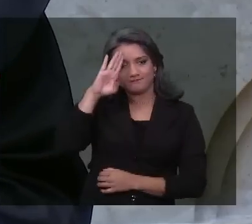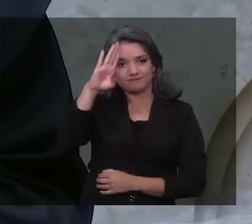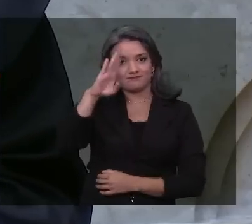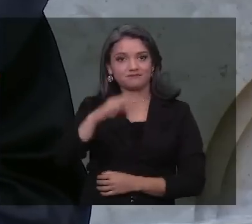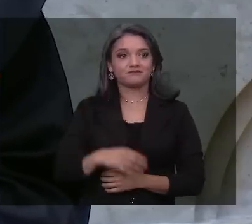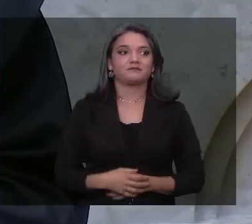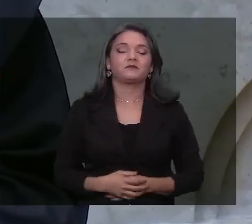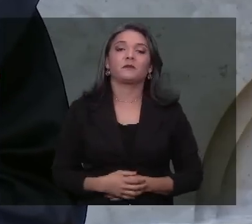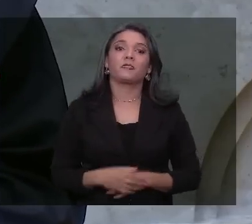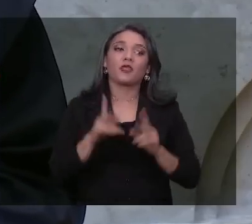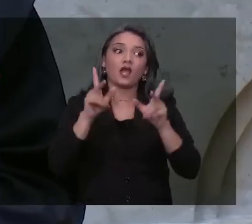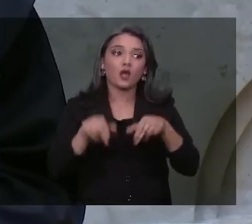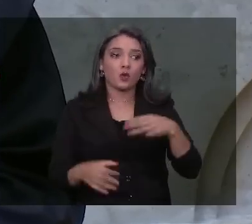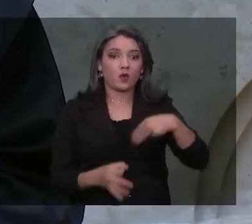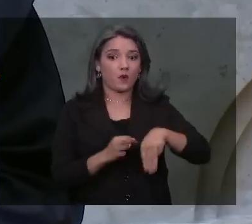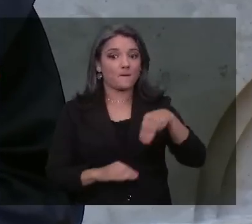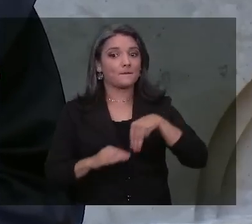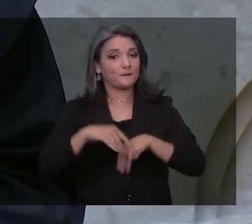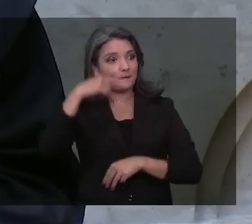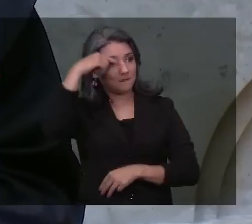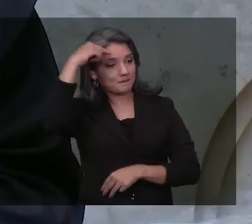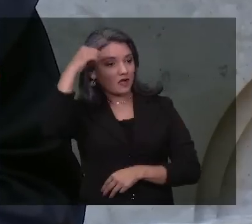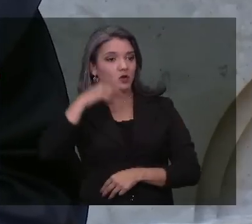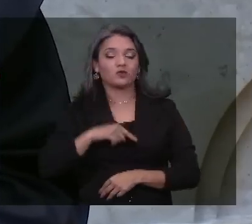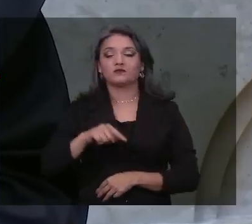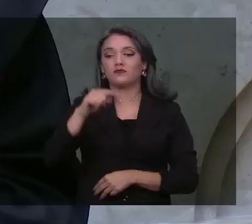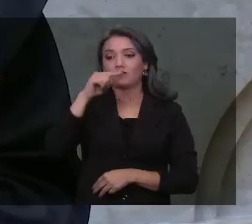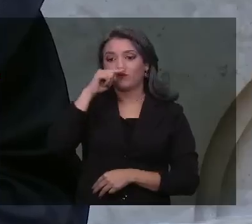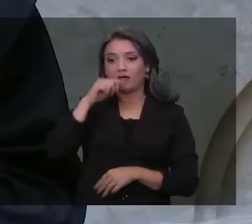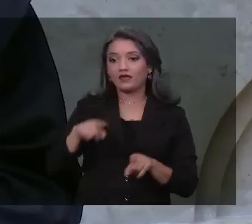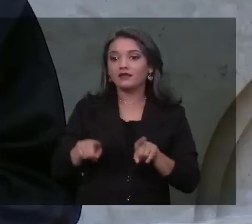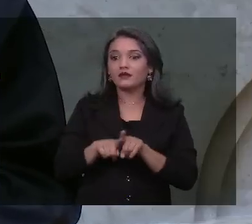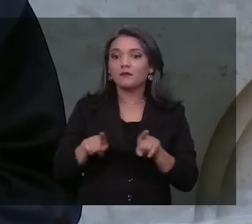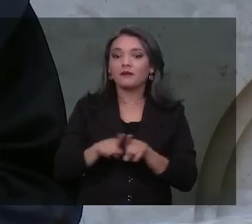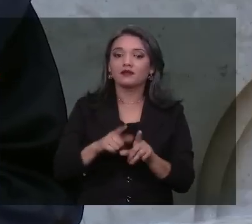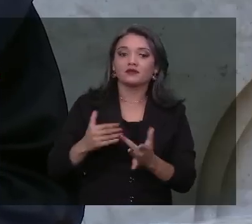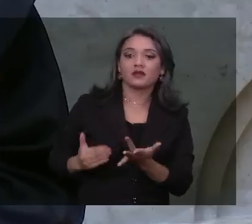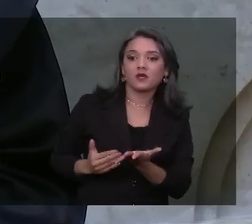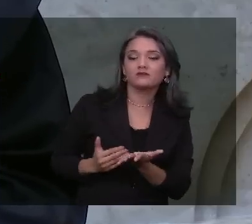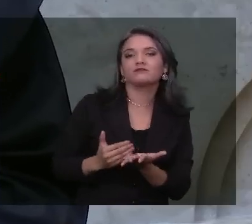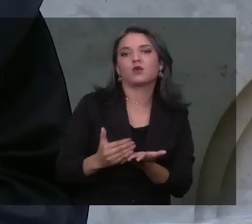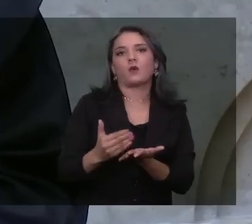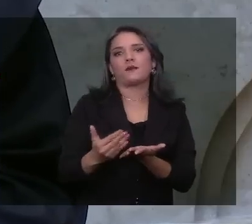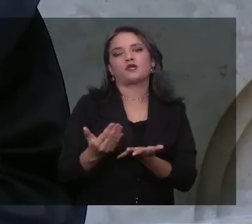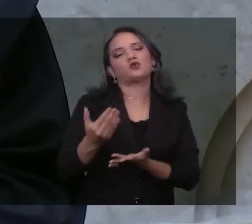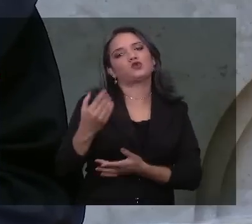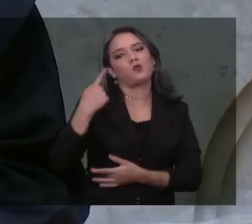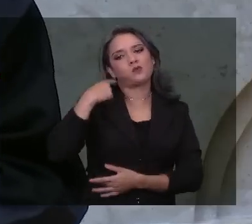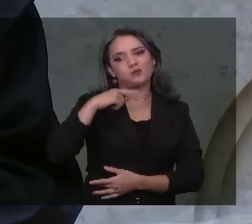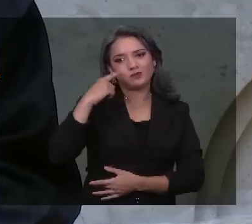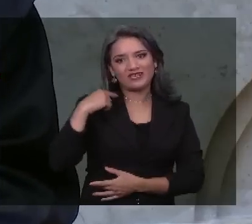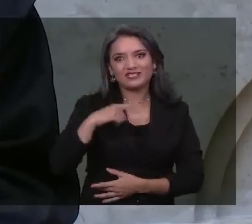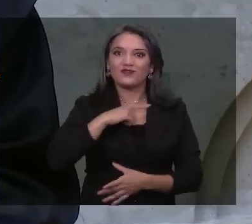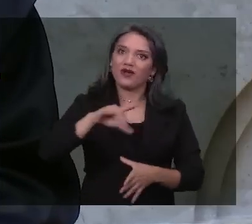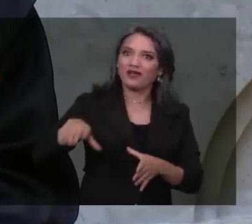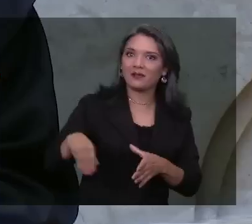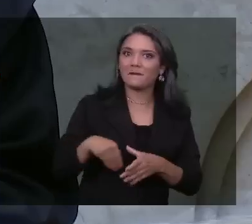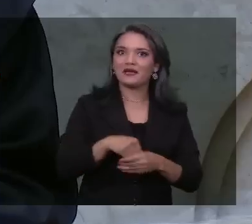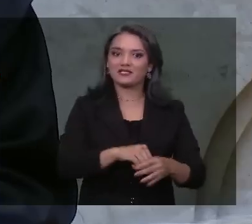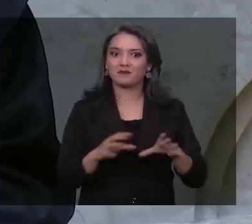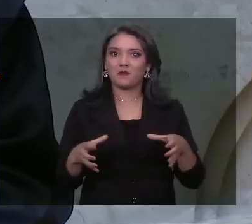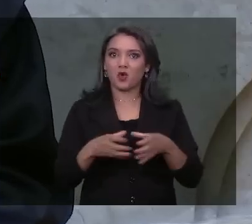como o ministro Roberto Barroso, o ministro Edson Fachin tem suas origens na advocacia e integrou nossa Comissão de